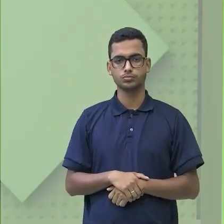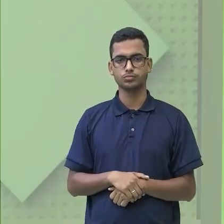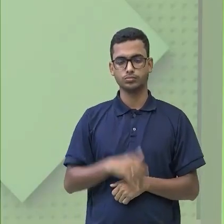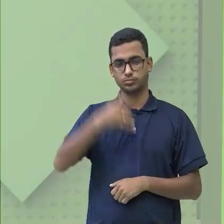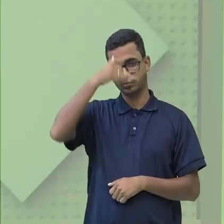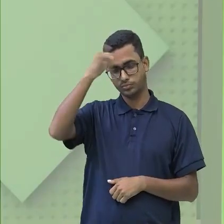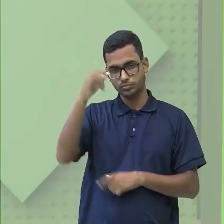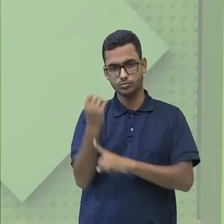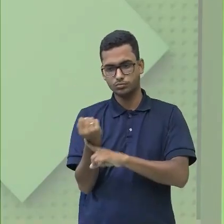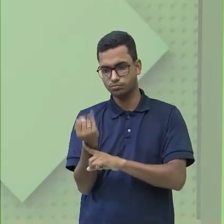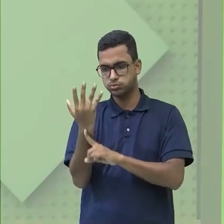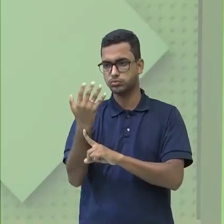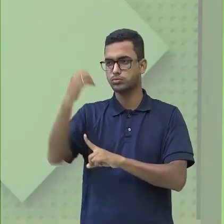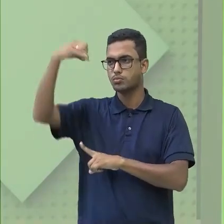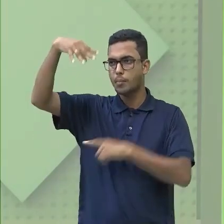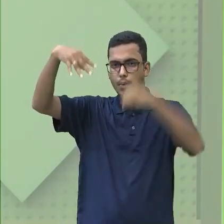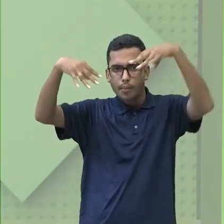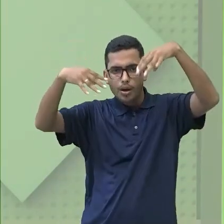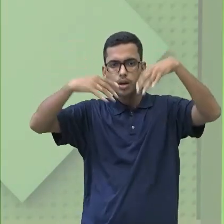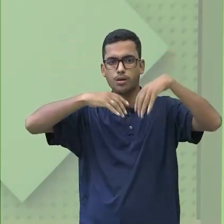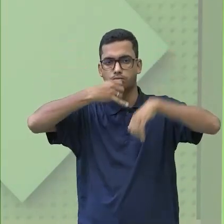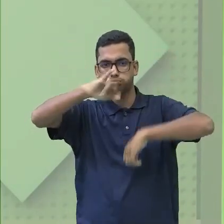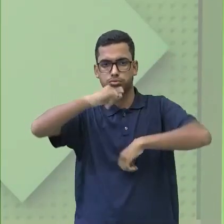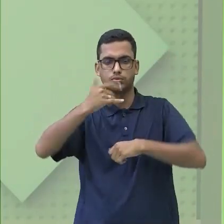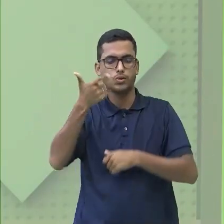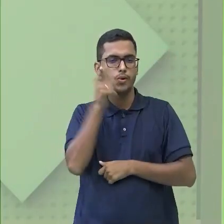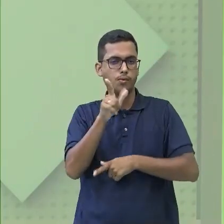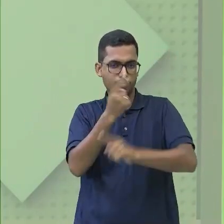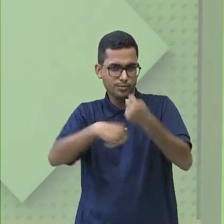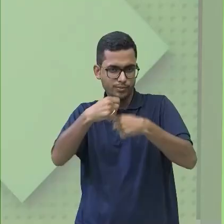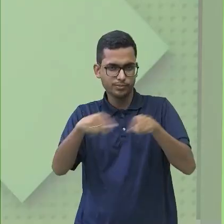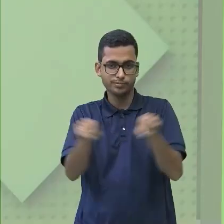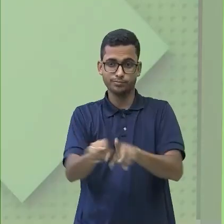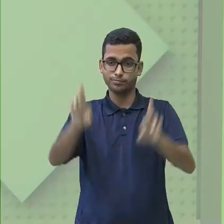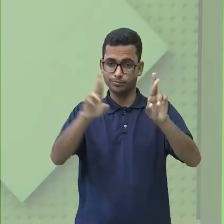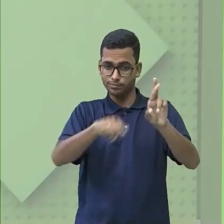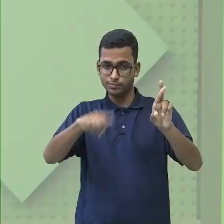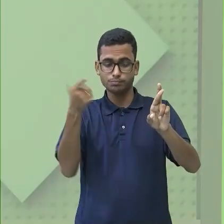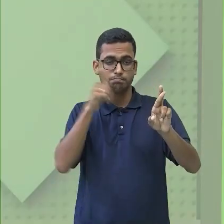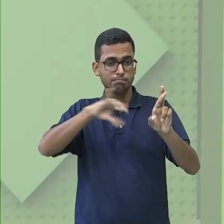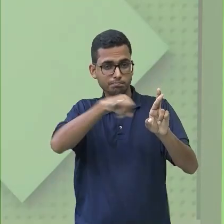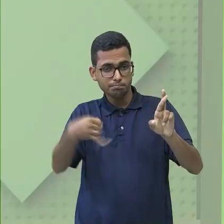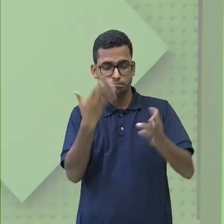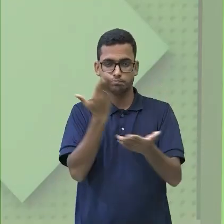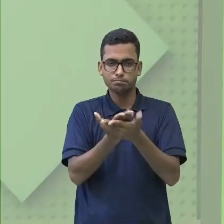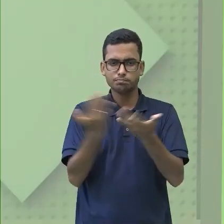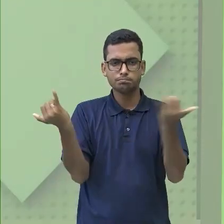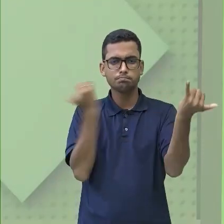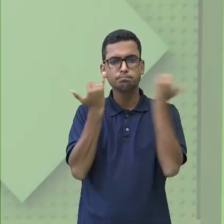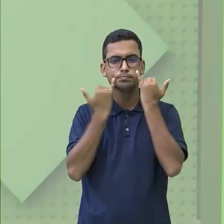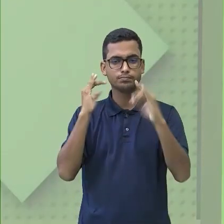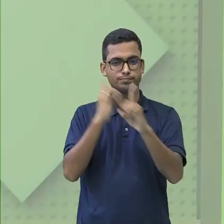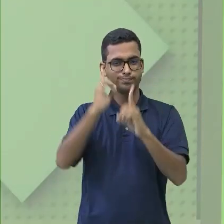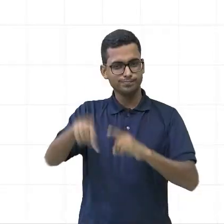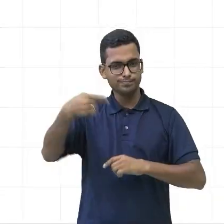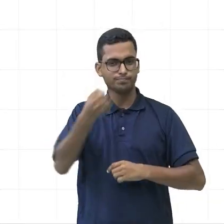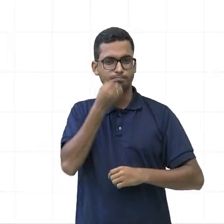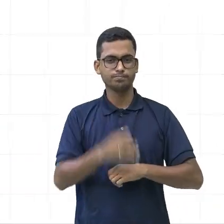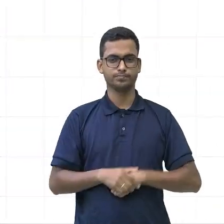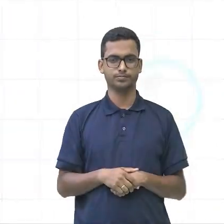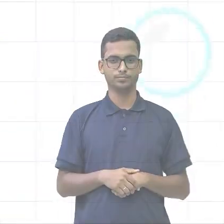luzes, economizando assim a energia, tá certo? Bom, eu espero que você tenha curtido aí essas informações e até a próxima.